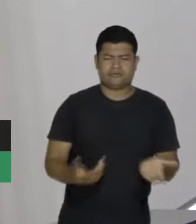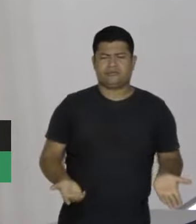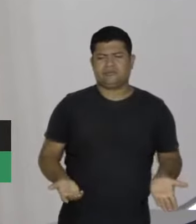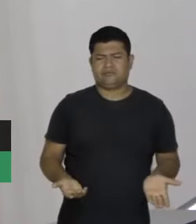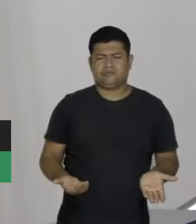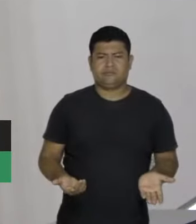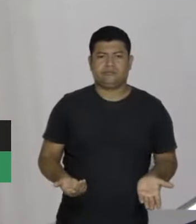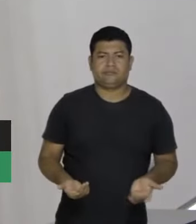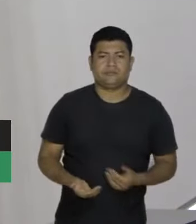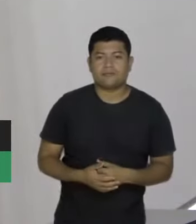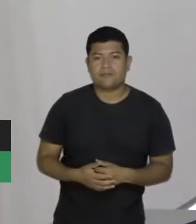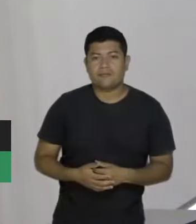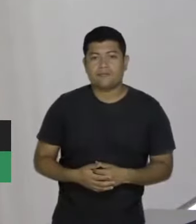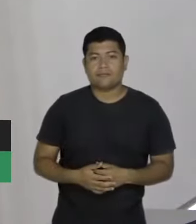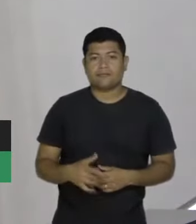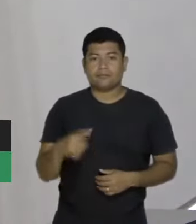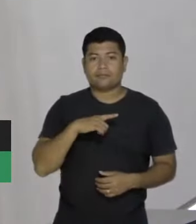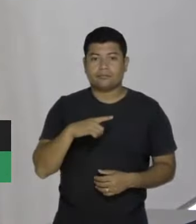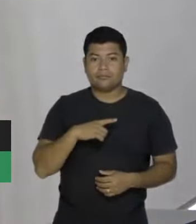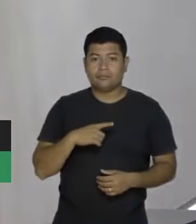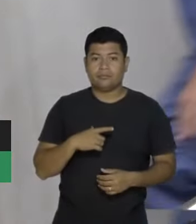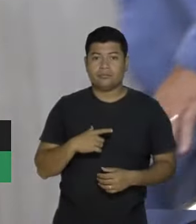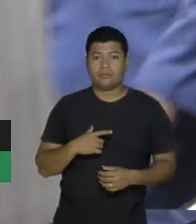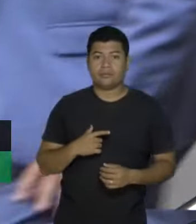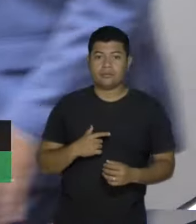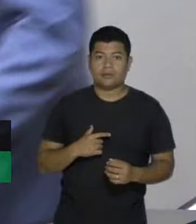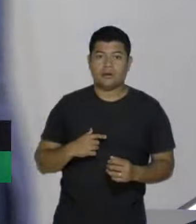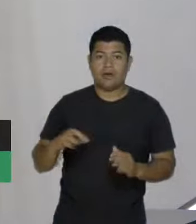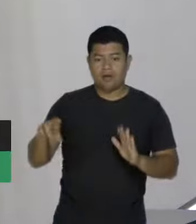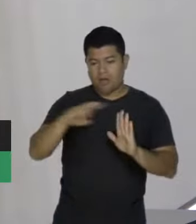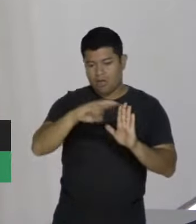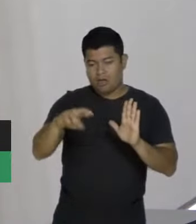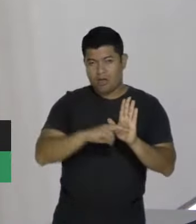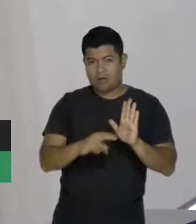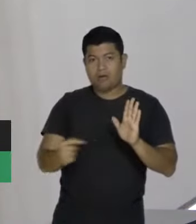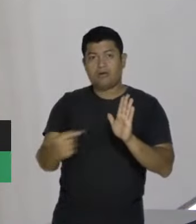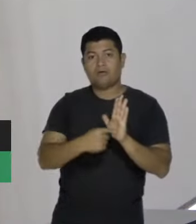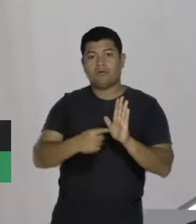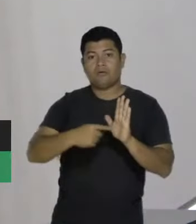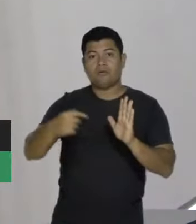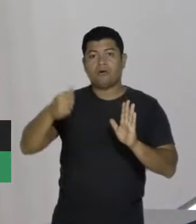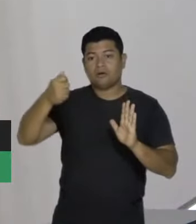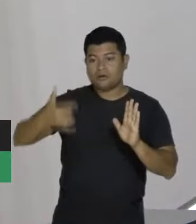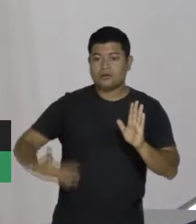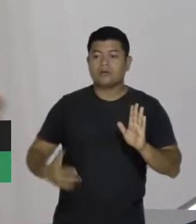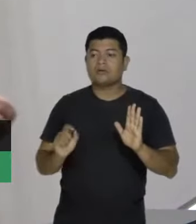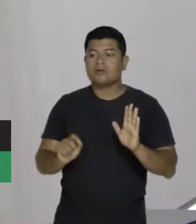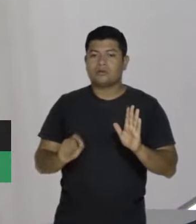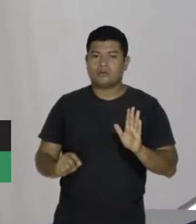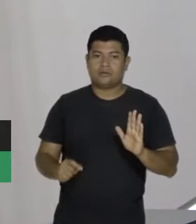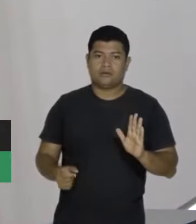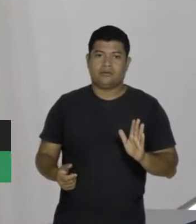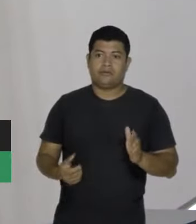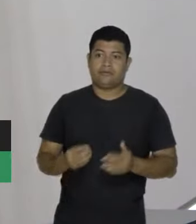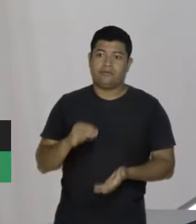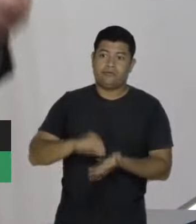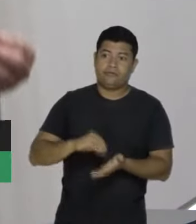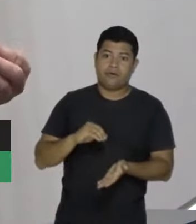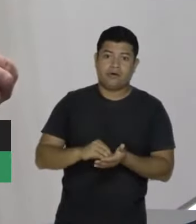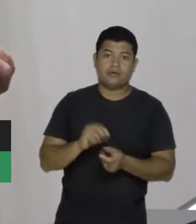que vai ser... O que o regulamento diz aqui? Não, é isso aqui. Não há bom senso